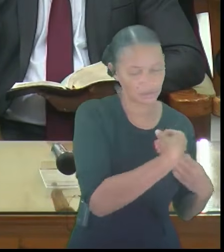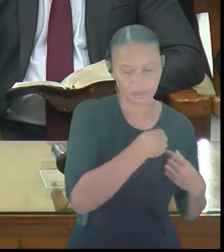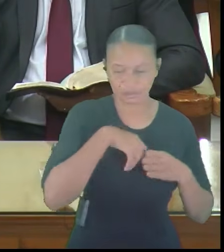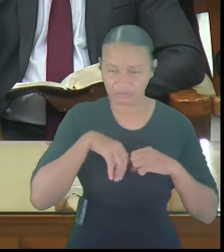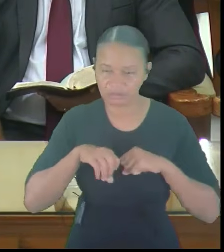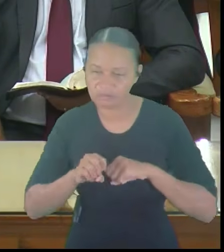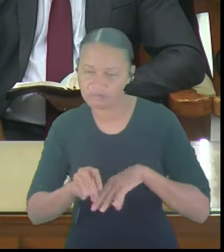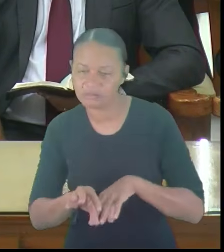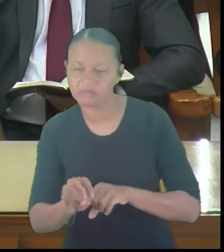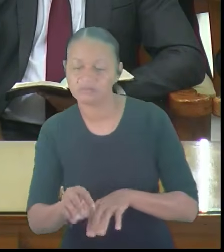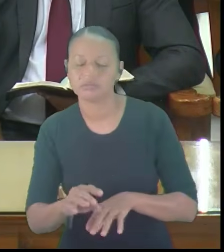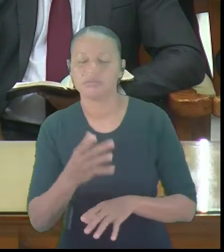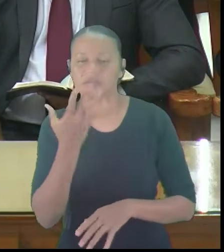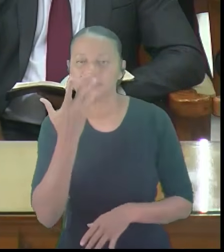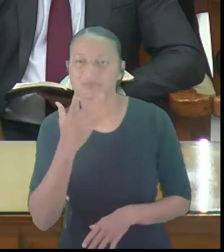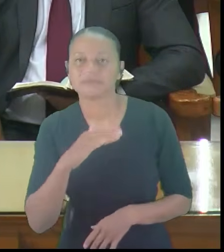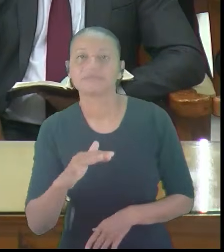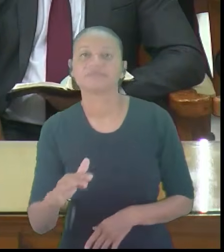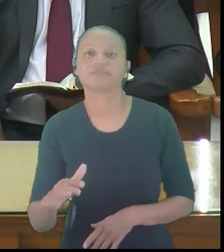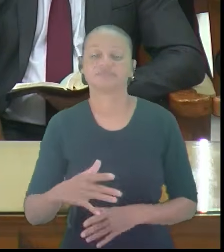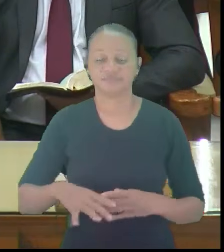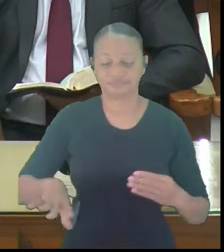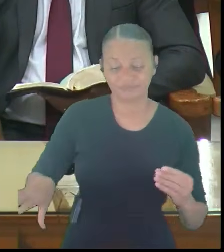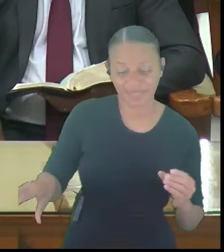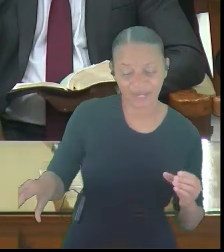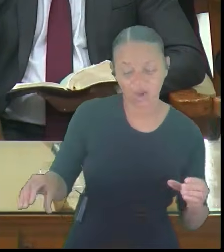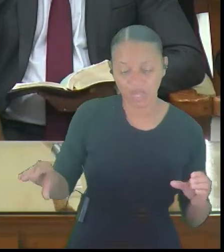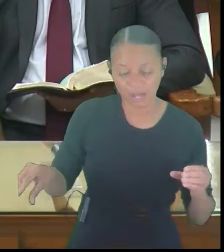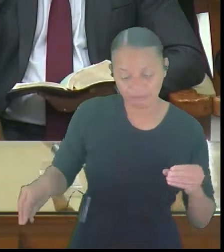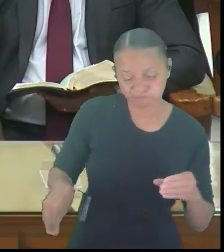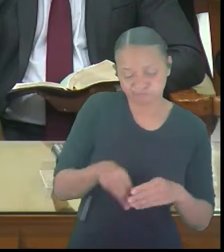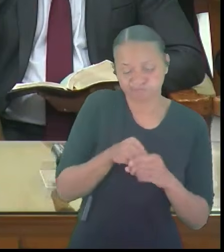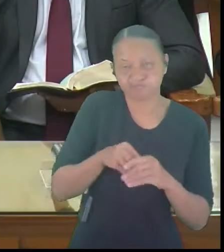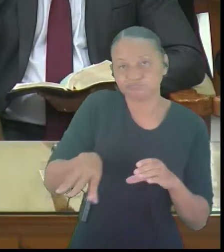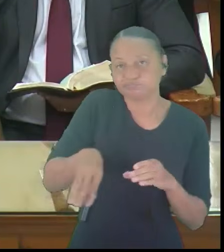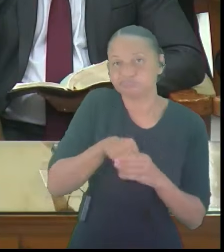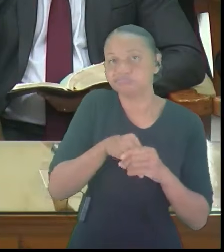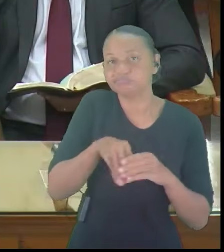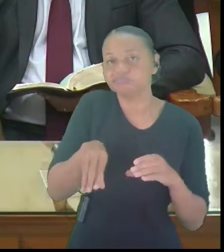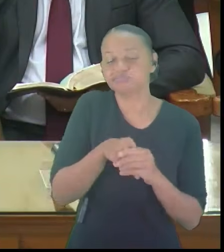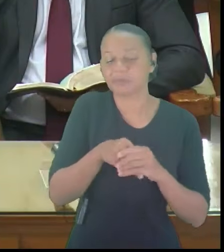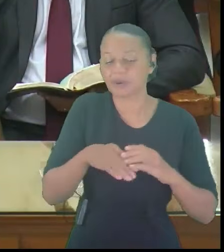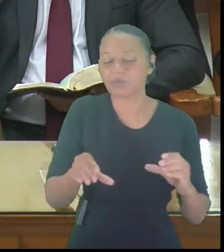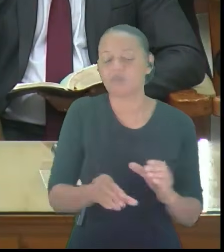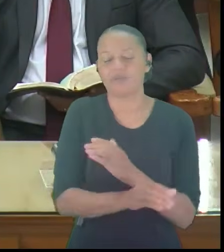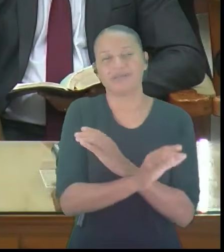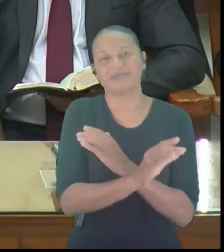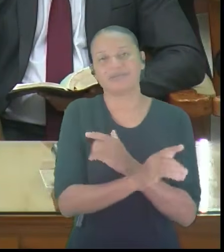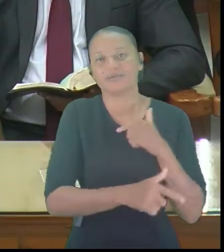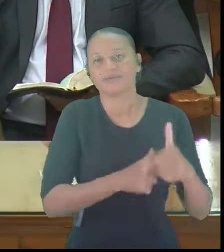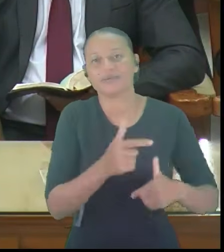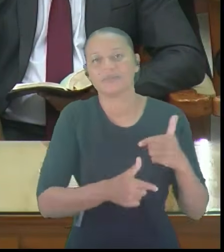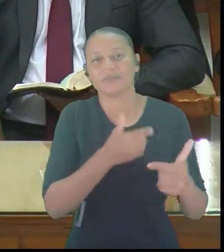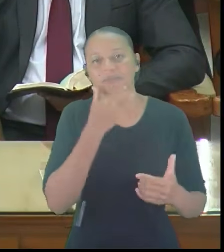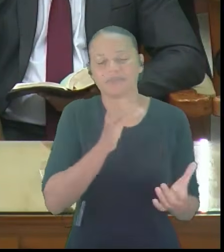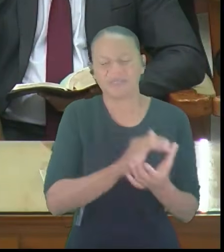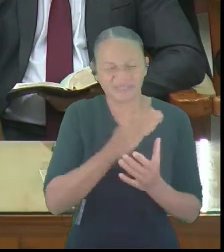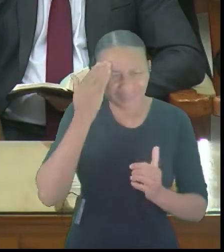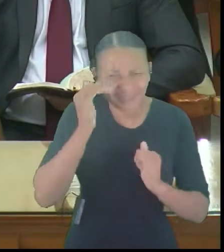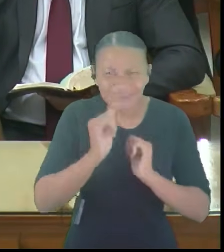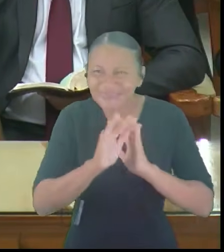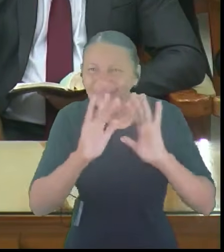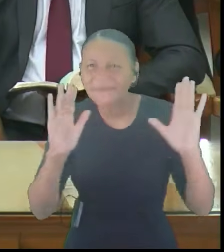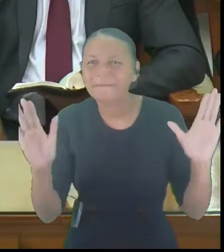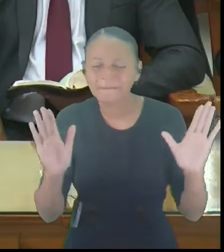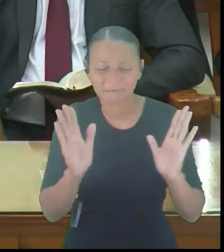amados? Ela completa o trabalho do marido. Quem entendeu? A